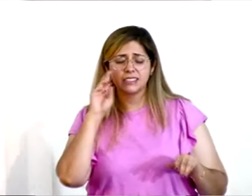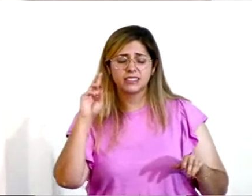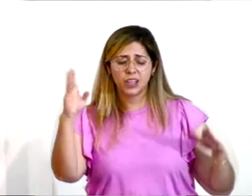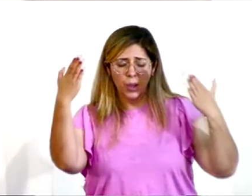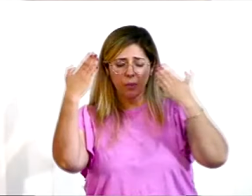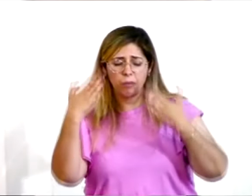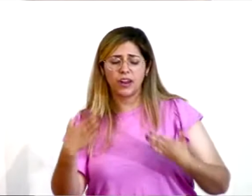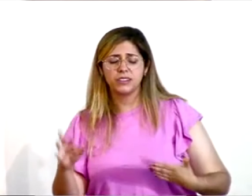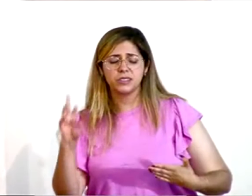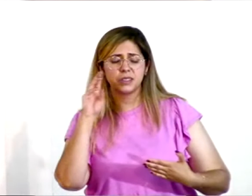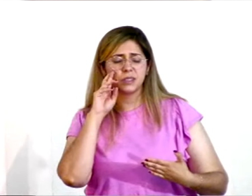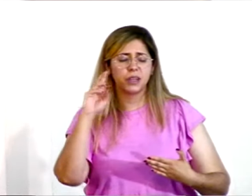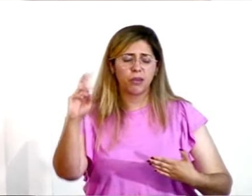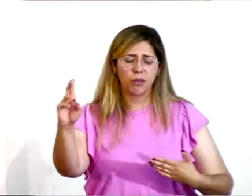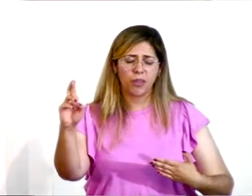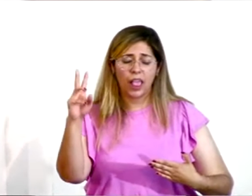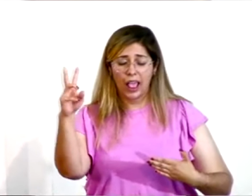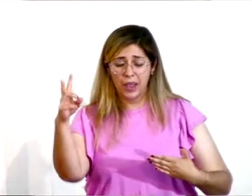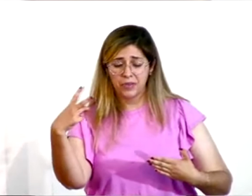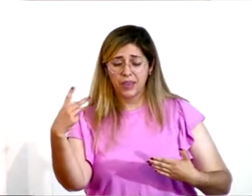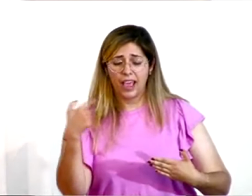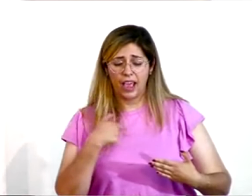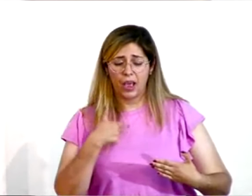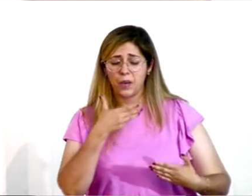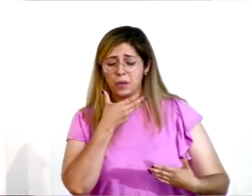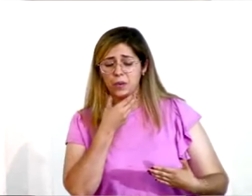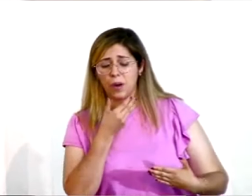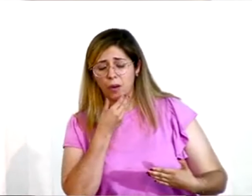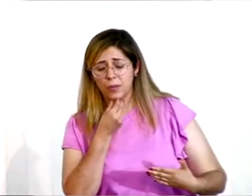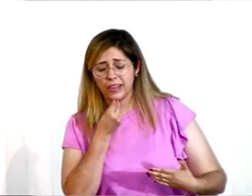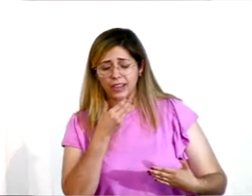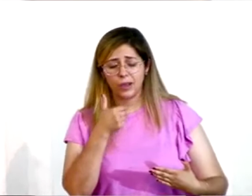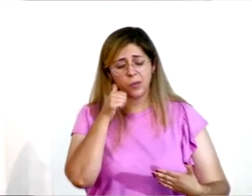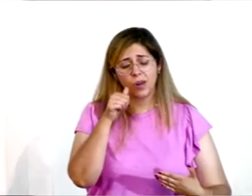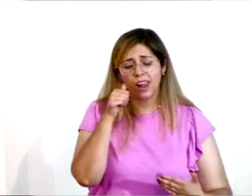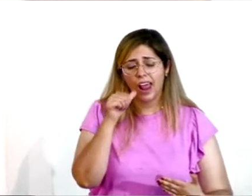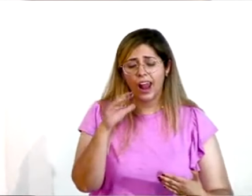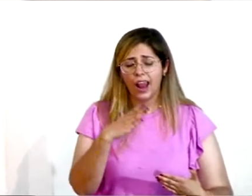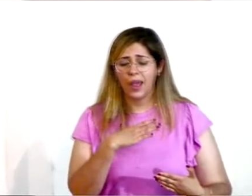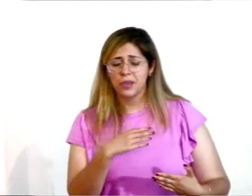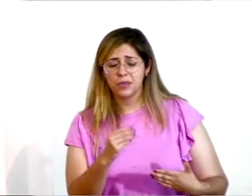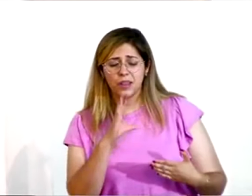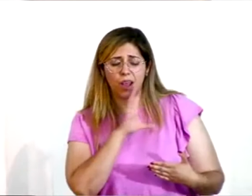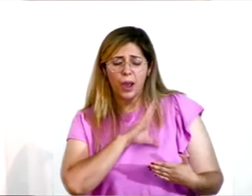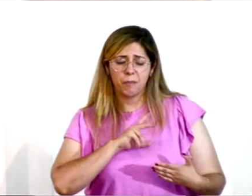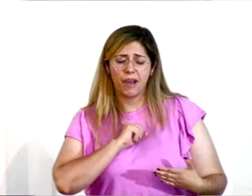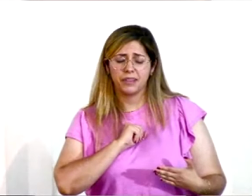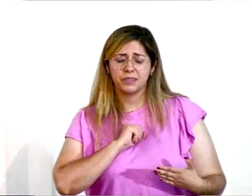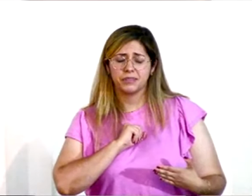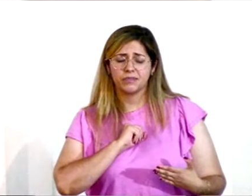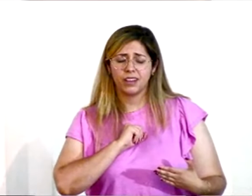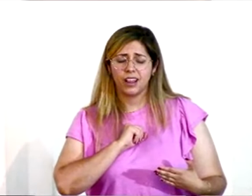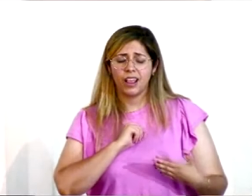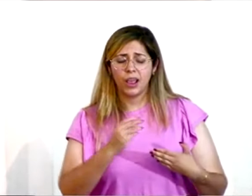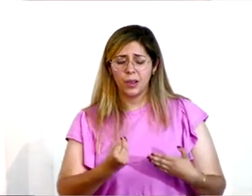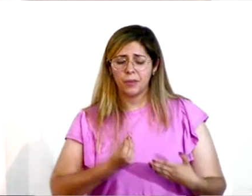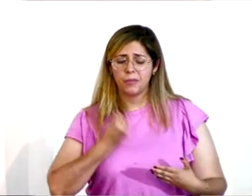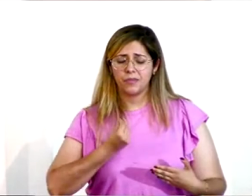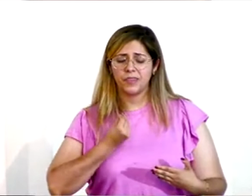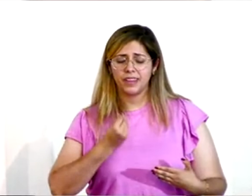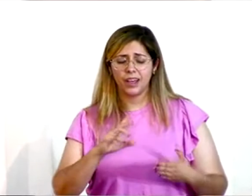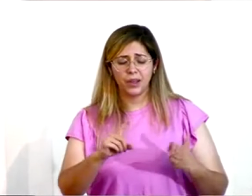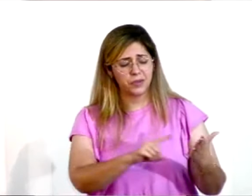Senhor. O Senhor me vê agora como um filho amado. O Senhor vê nas minhas práticas testemunho de um